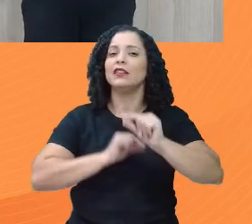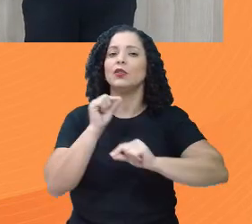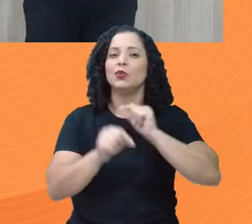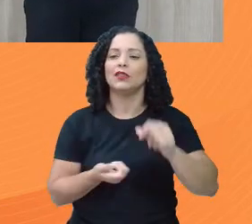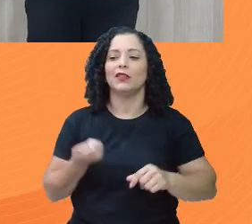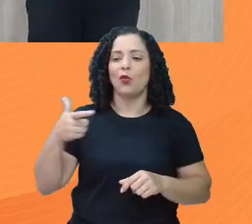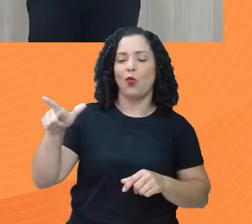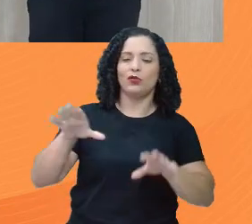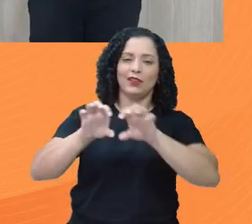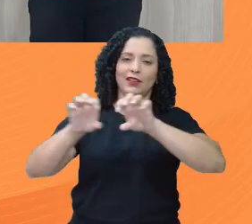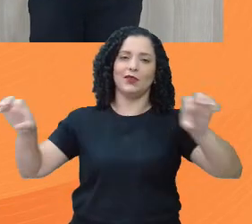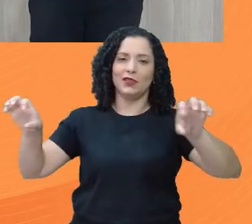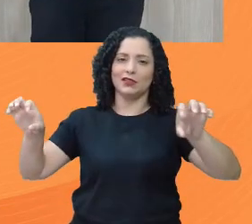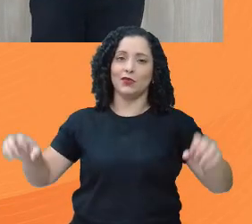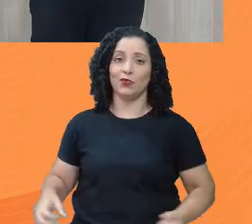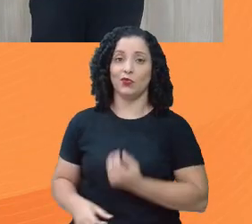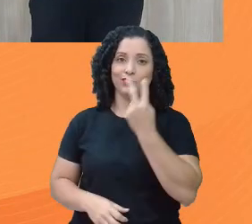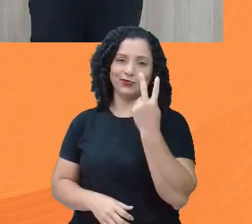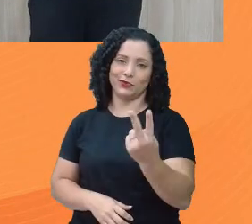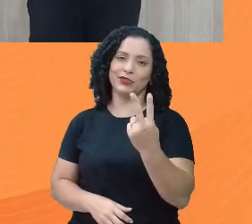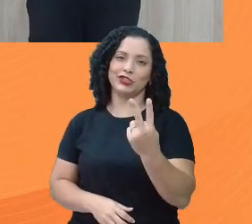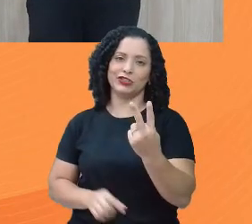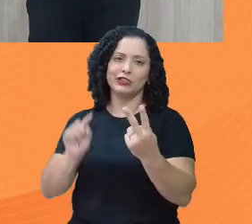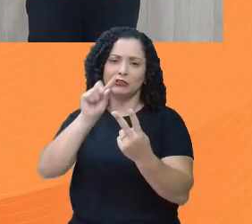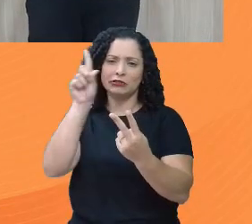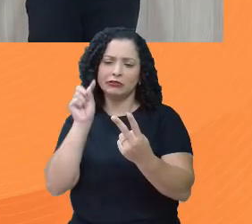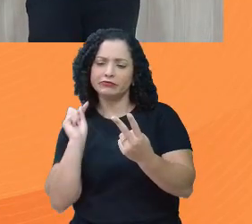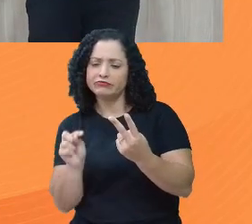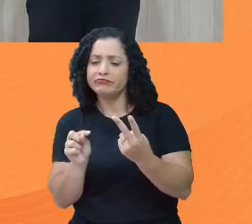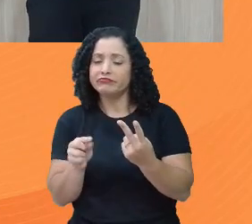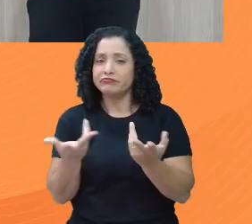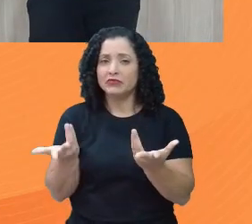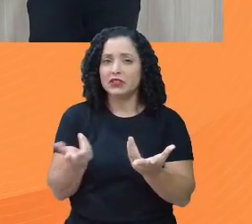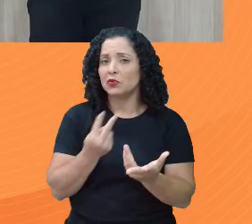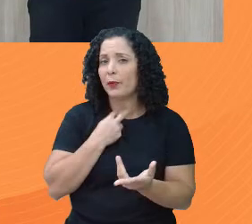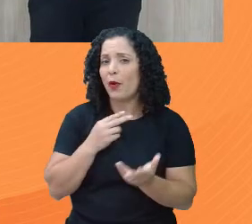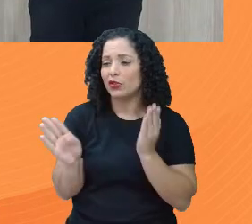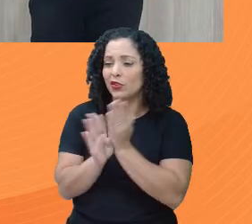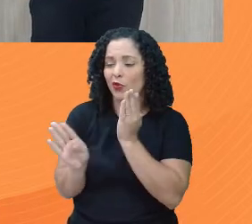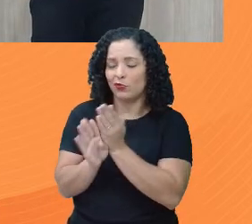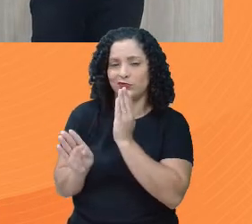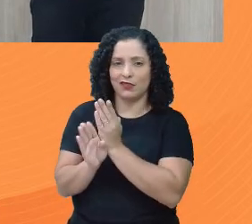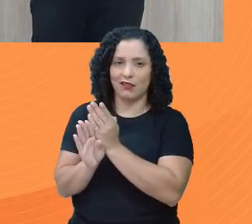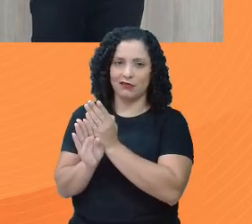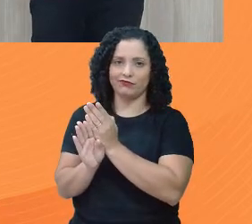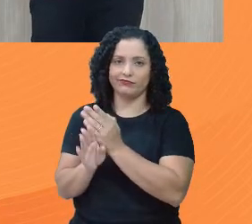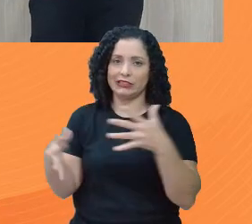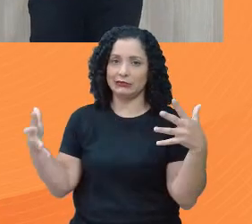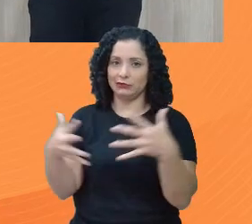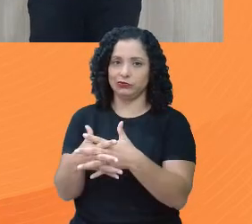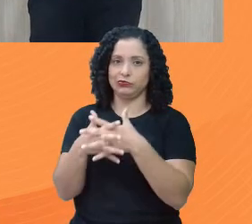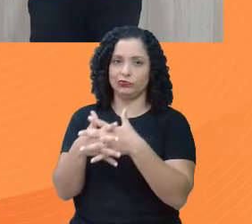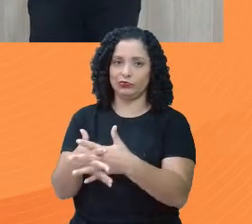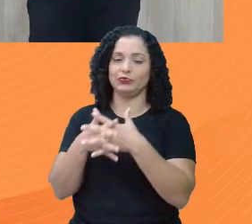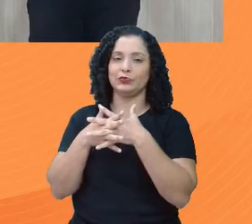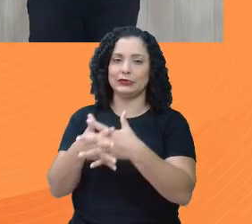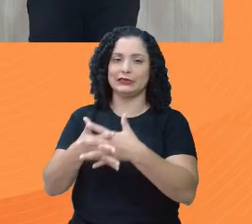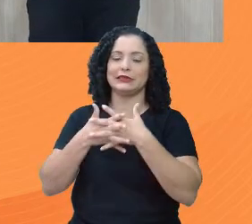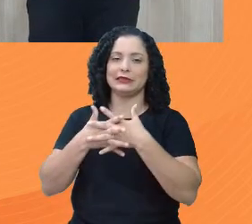equação com duas incógnitas também e que não dá para a gente encontrar o seu valor. A gente vai continuar tendo